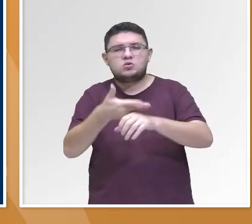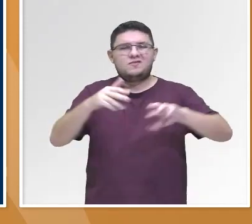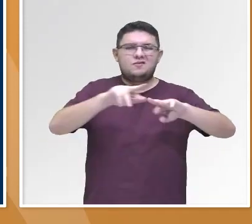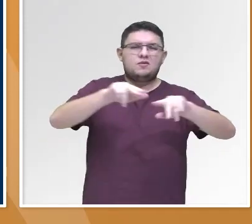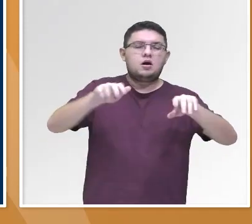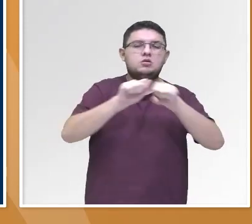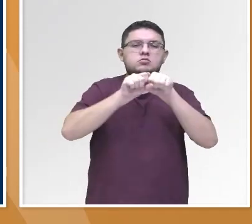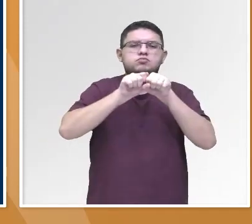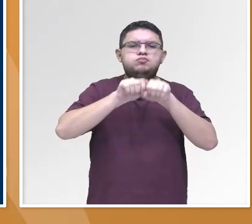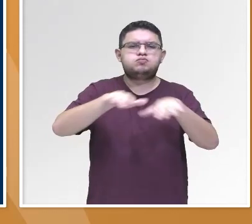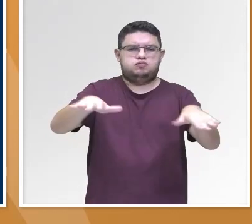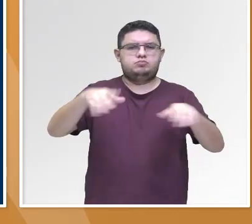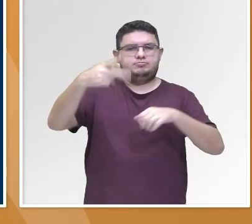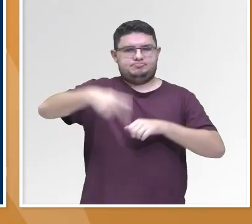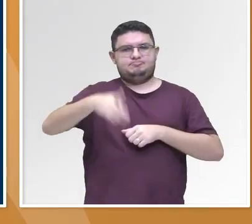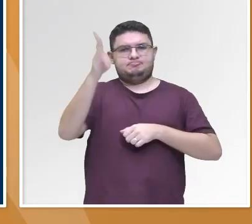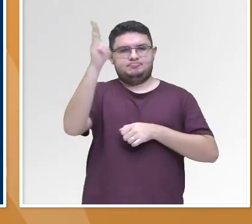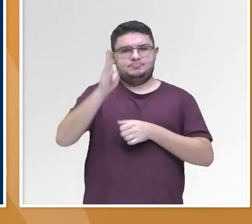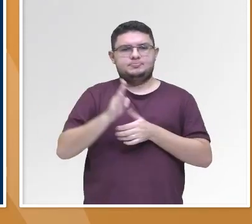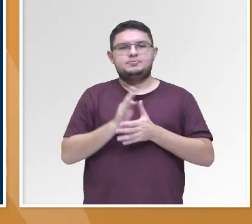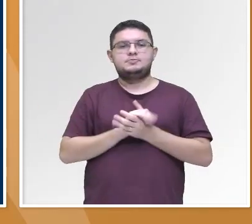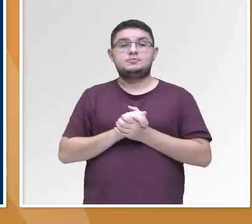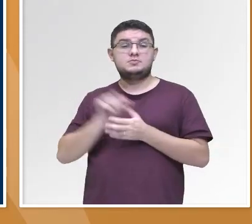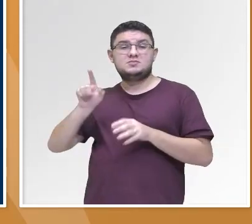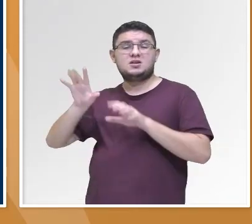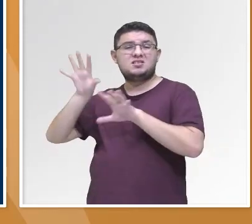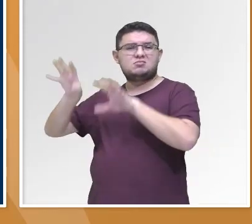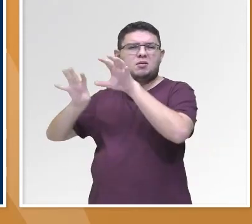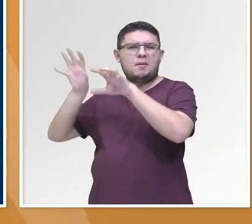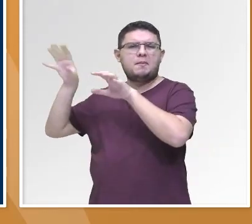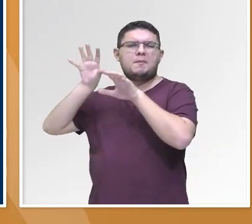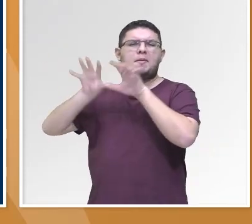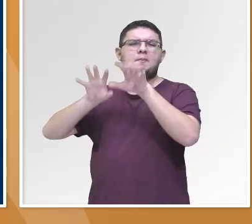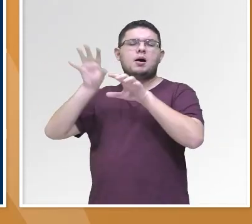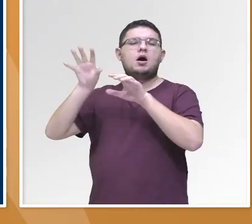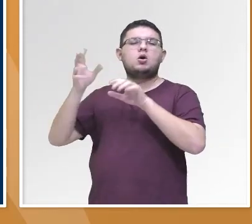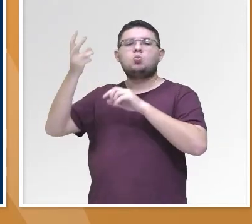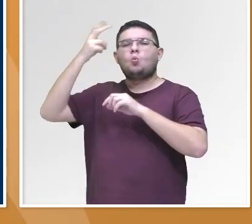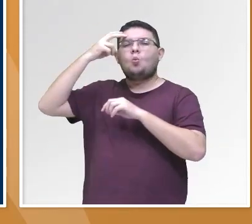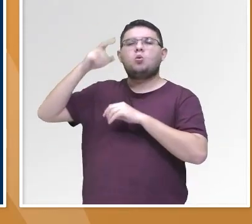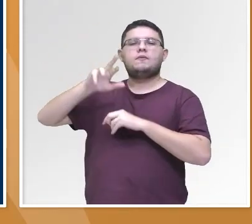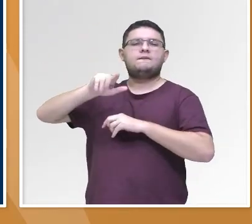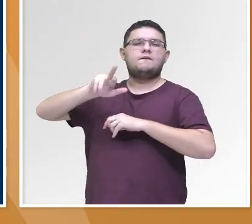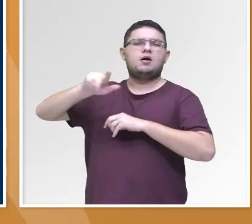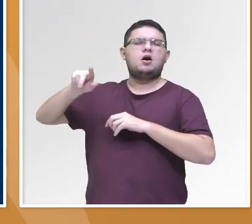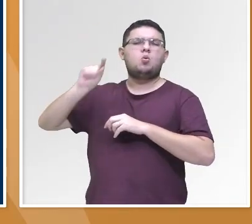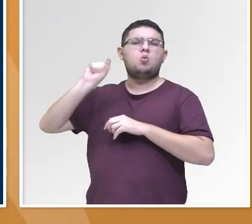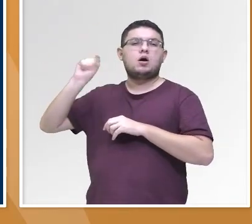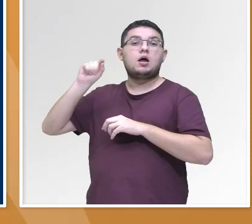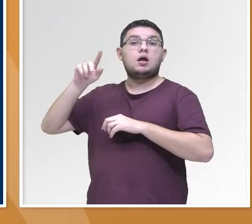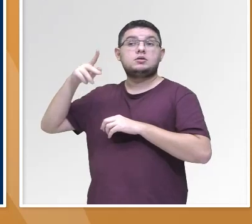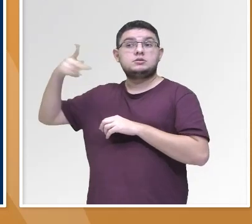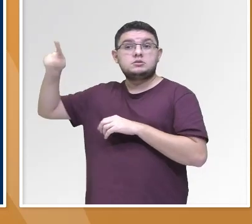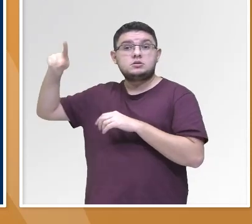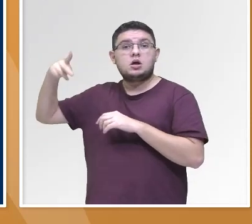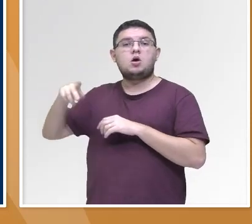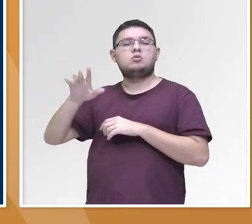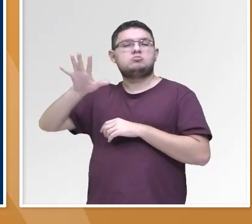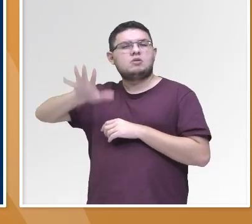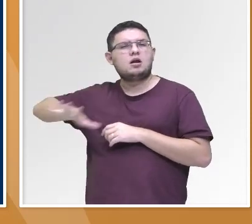continente africano, não foi? Como eu disse, cada povo tem uma produção cultural diferente, tem um modo de viver diferente. Então, por conta